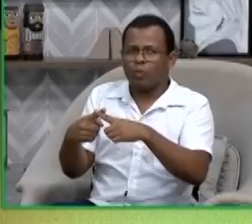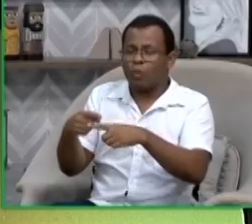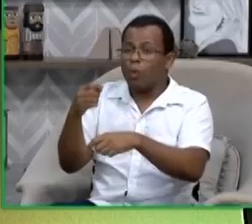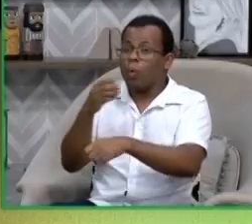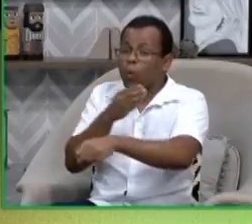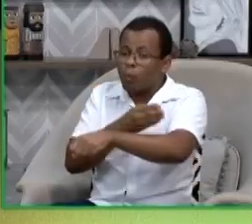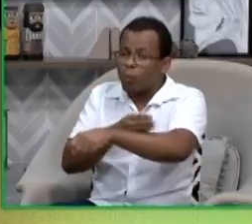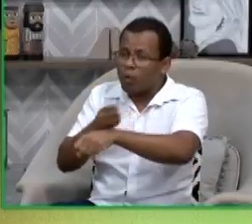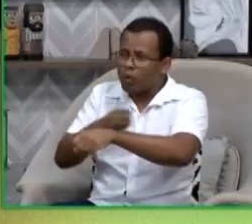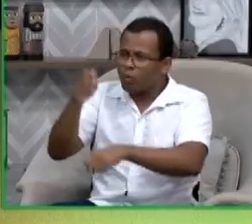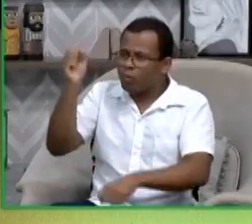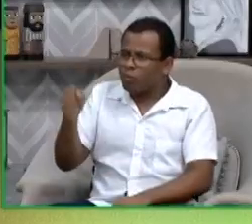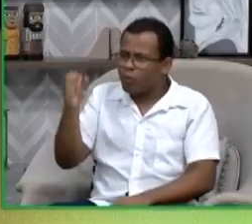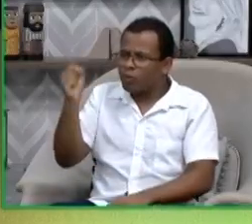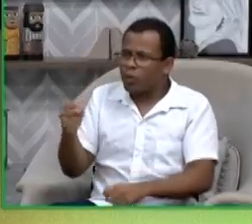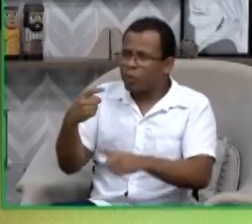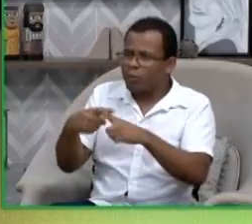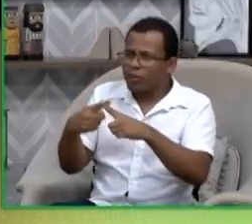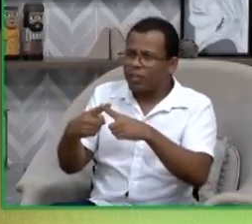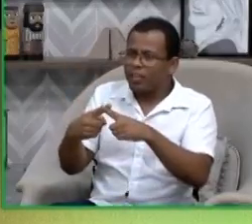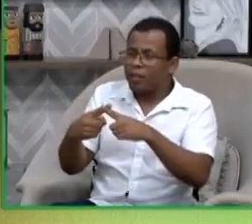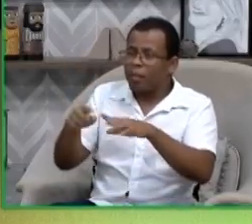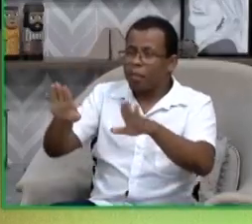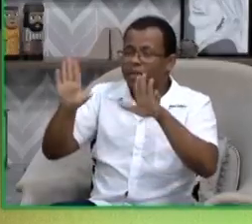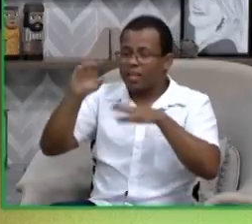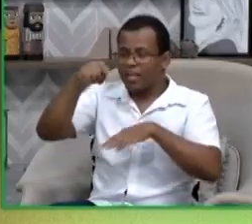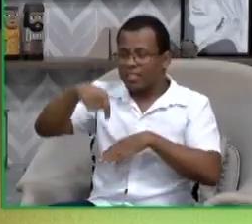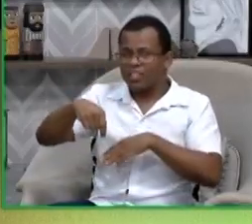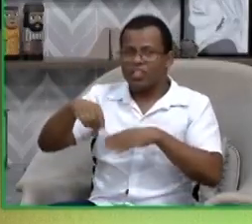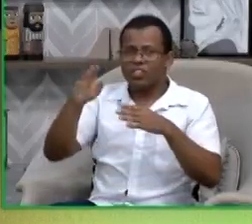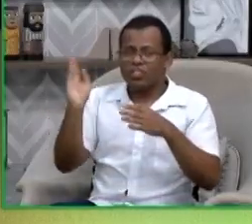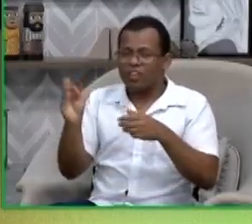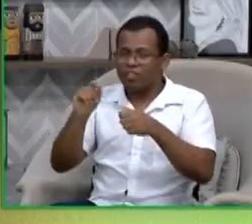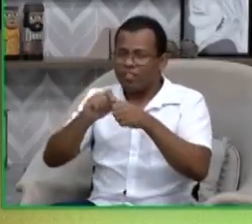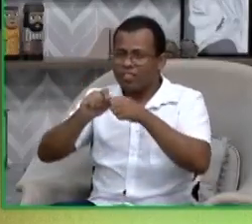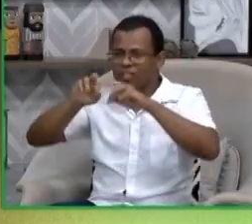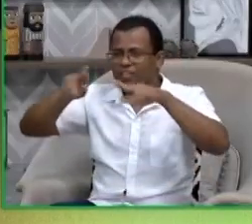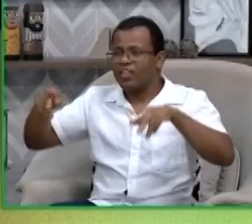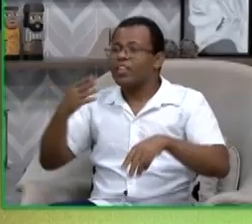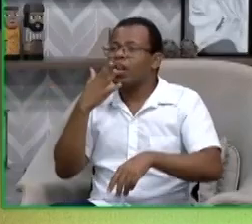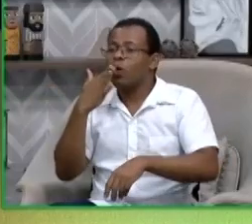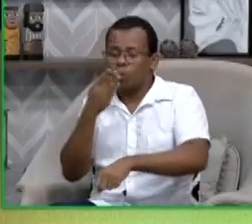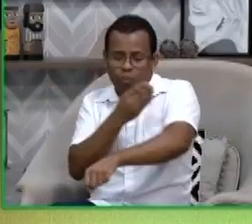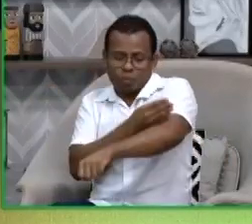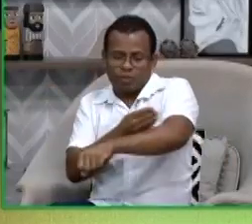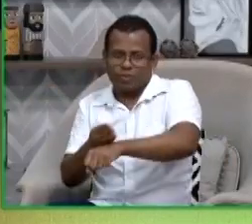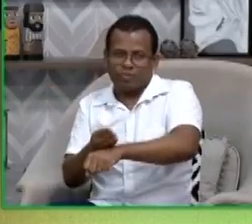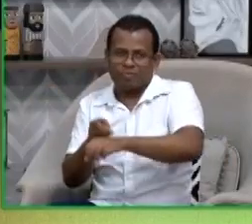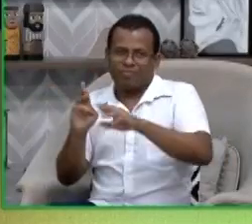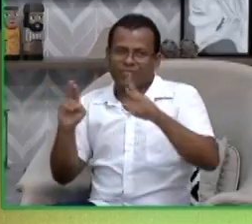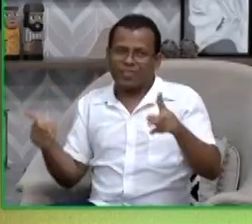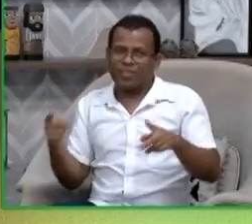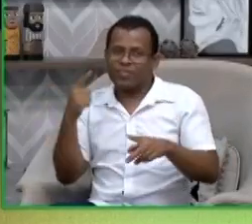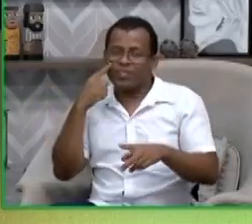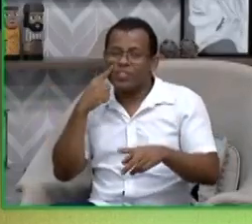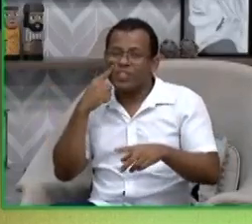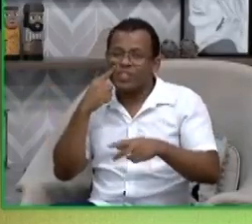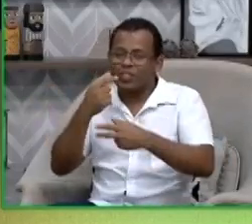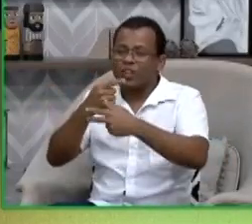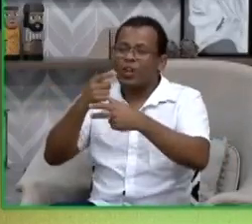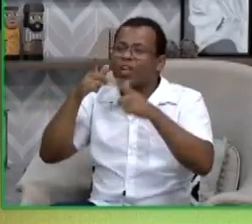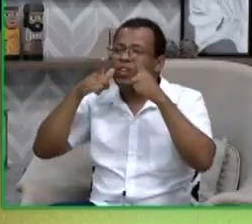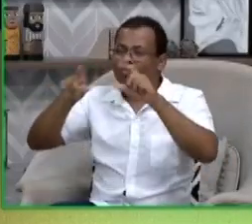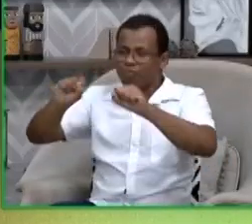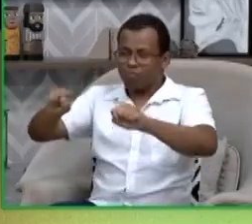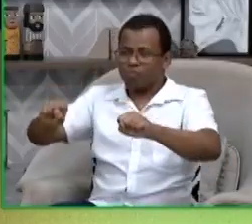eles fazem esse sinal por causa do leite. Já a gente aqui já faz o branco dessa forma. Então, é essas variações que existem,